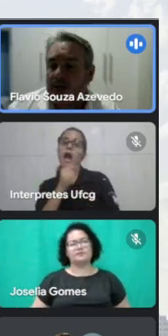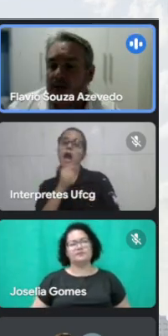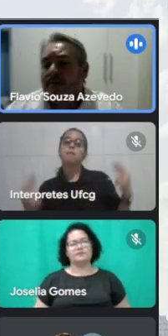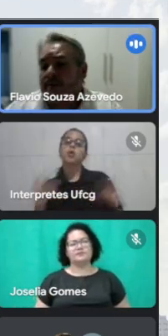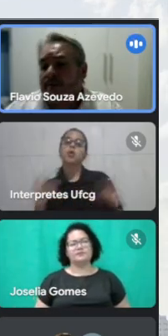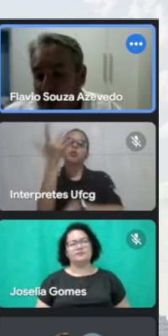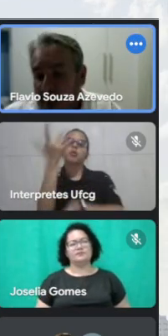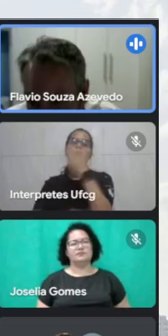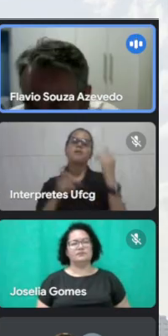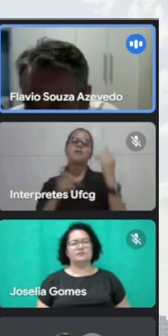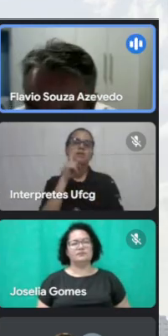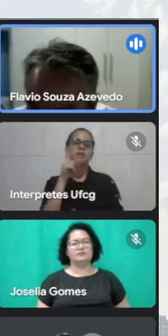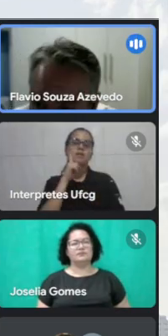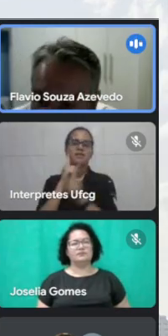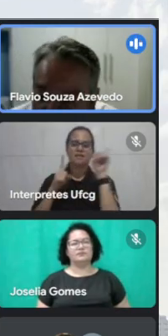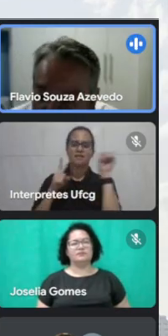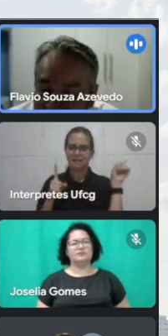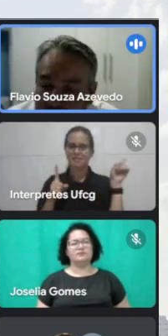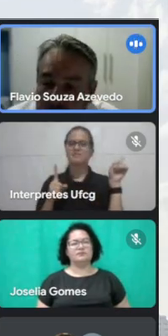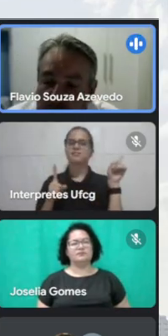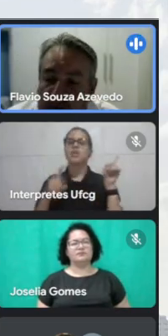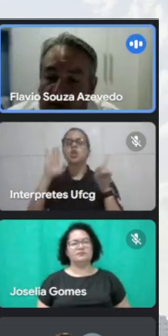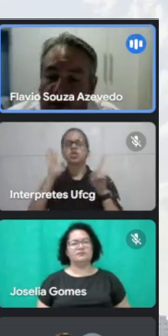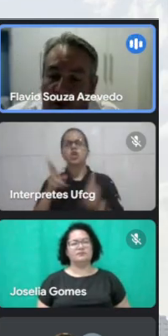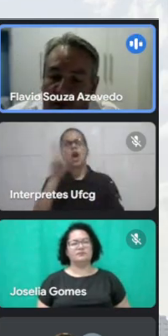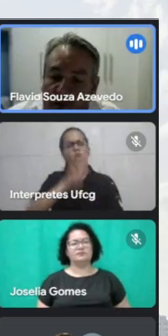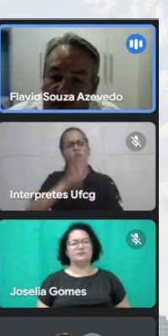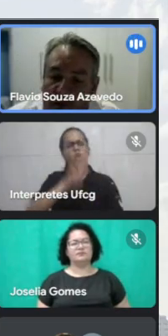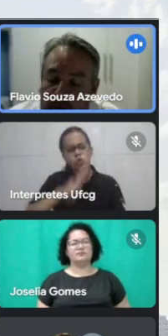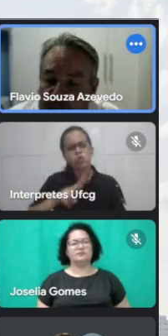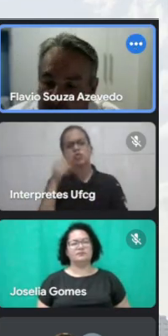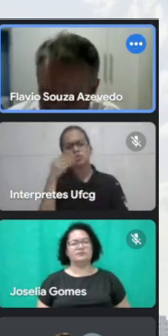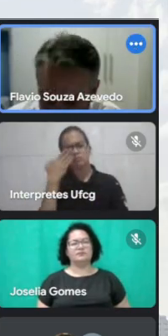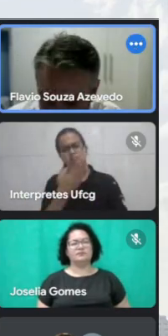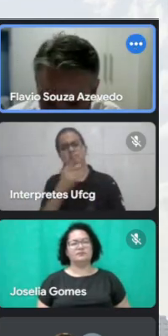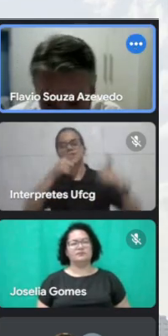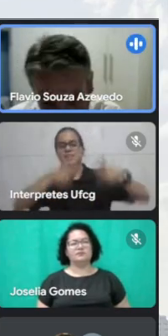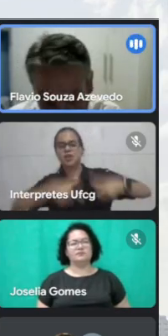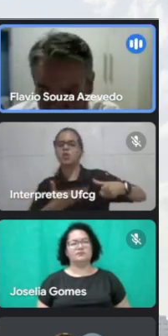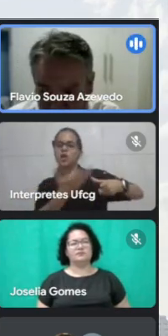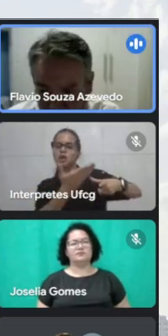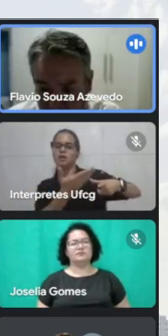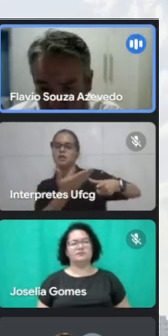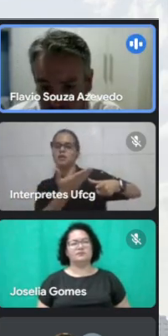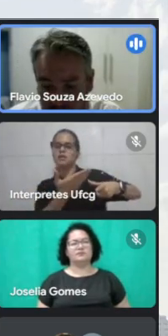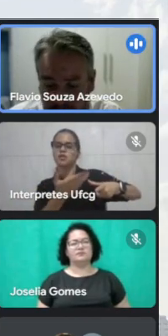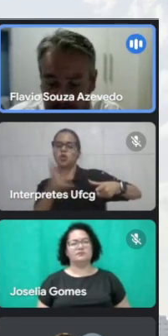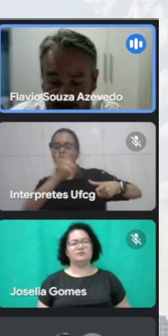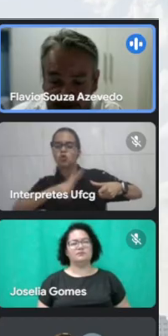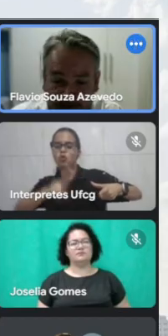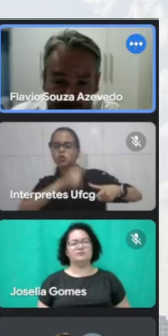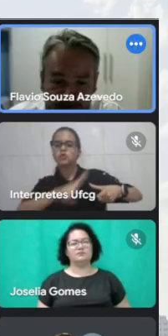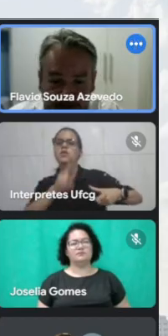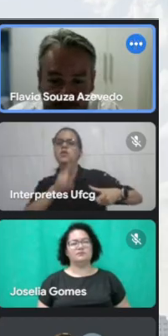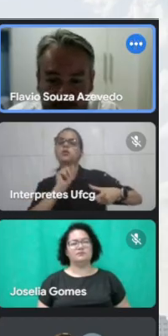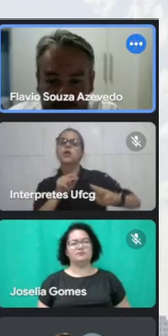árvore aí, que foi utilizado nesse alagado construído como a vegetação para o